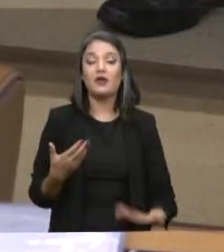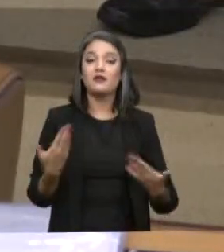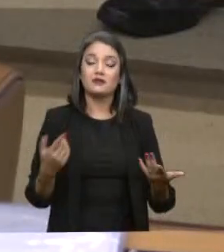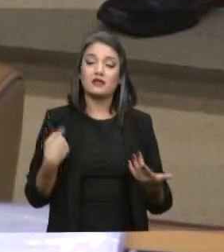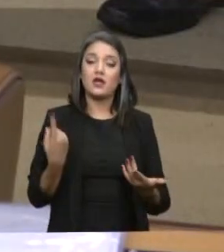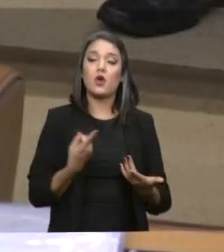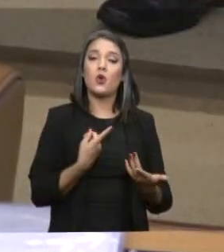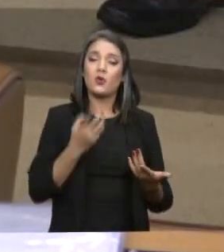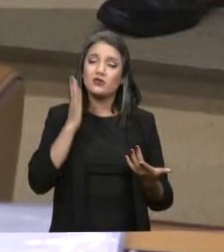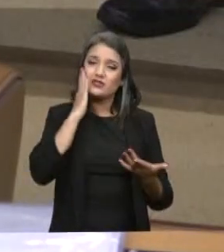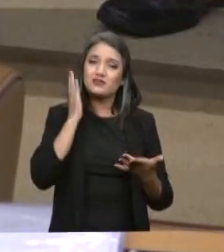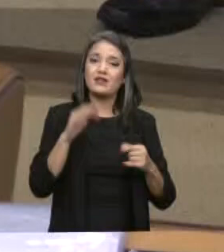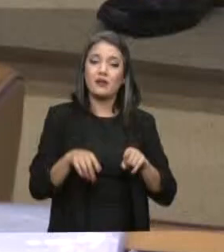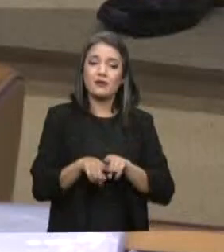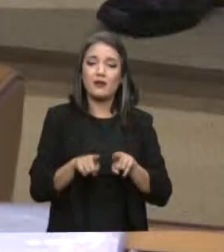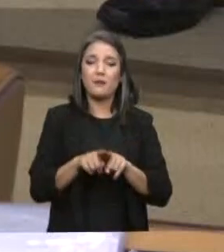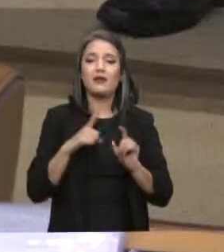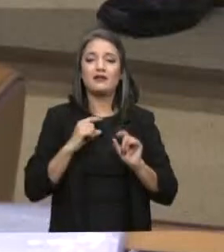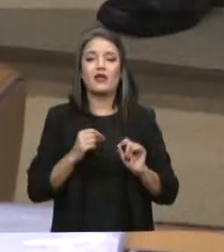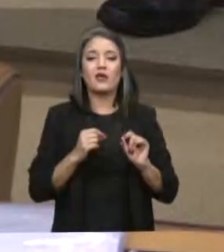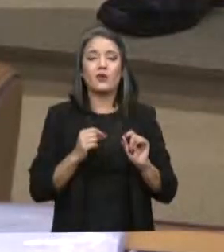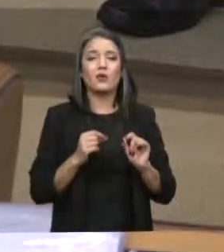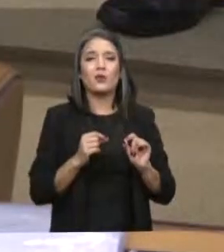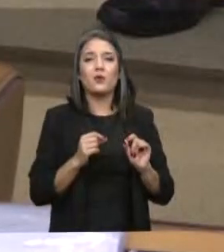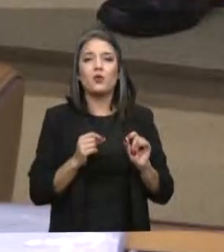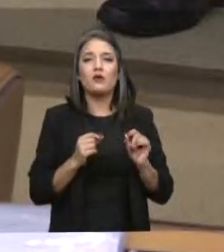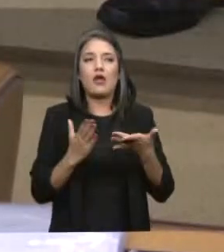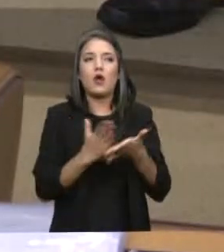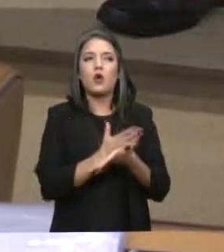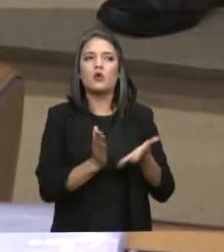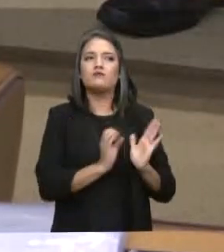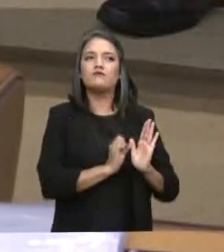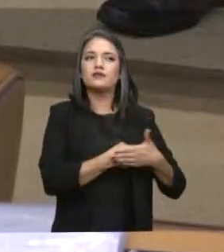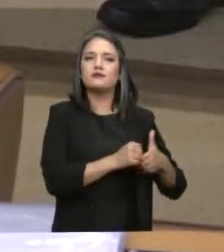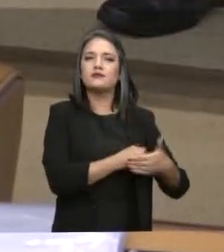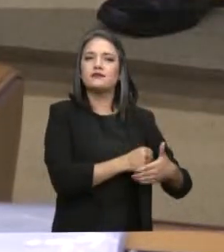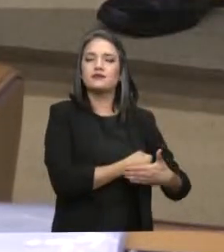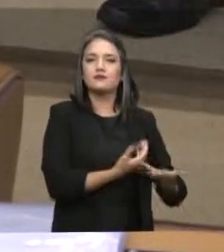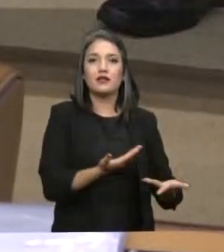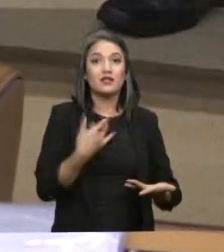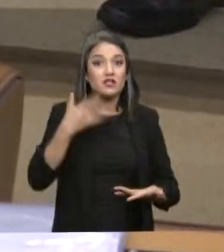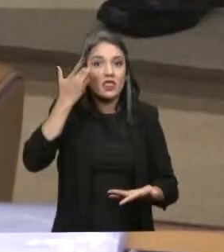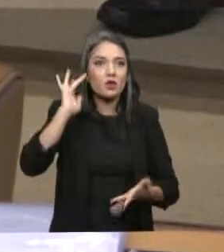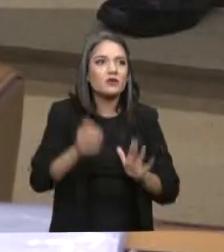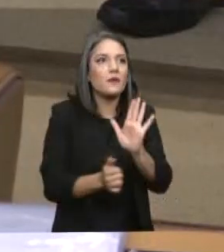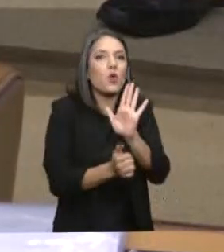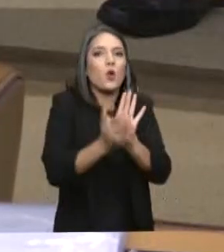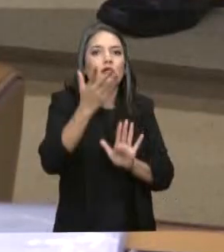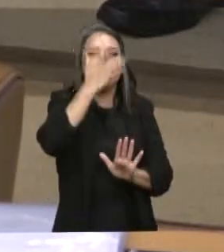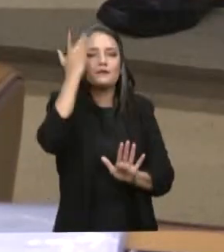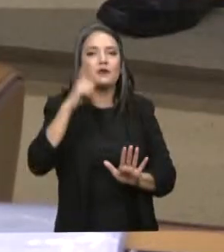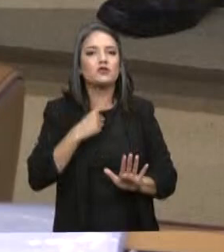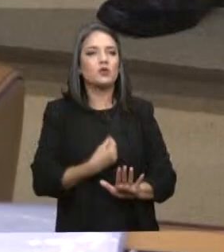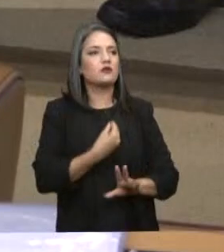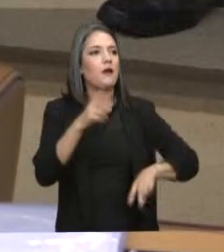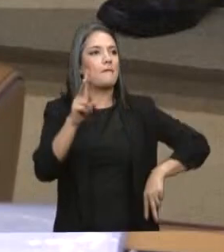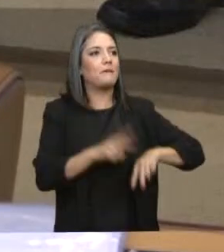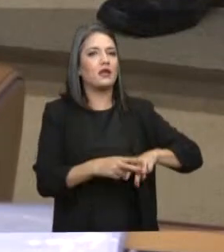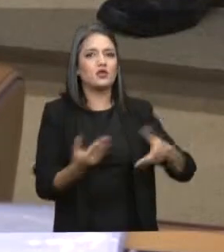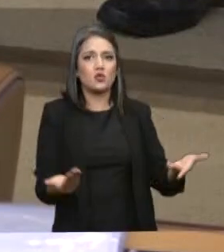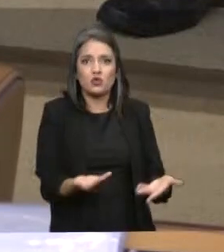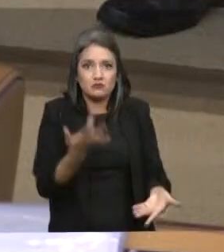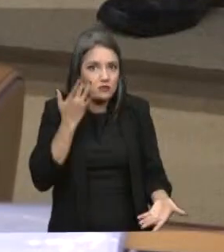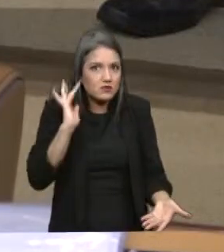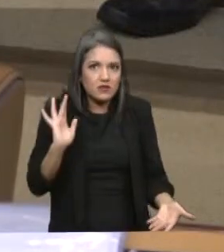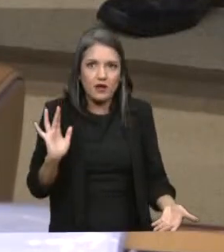invisibilidade que falou se quer saber quantos são os preços já faz muito tempo que o